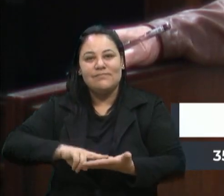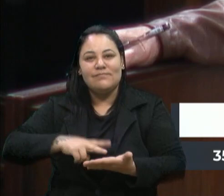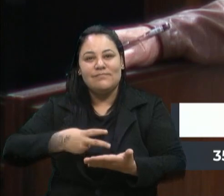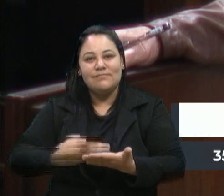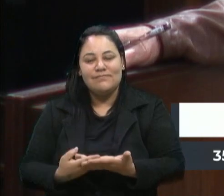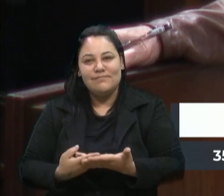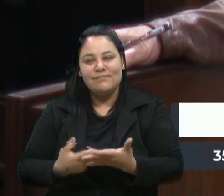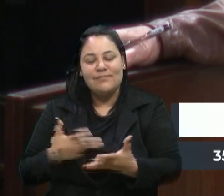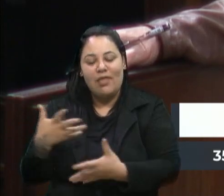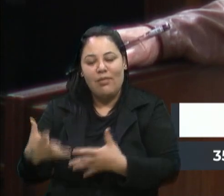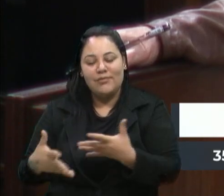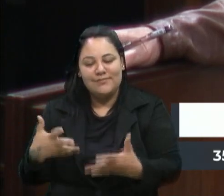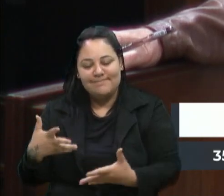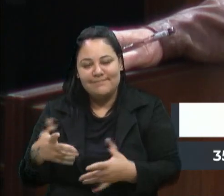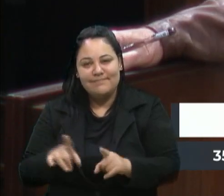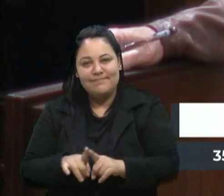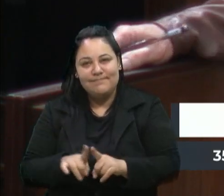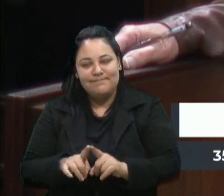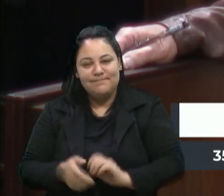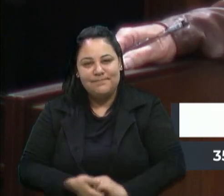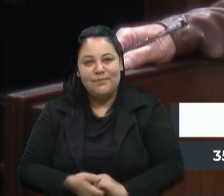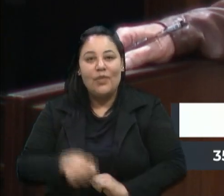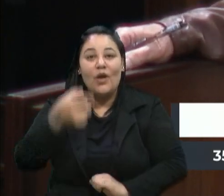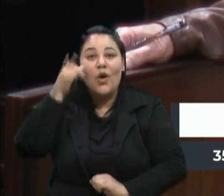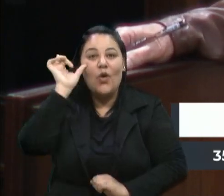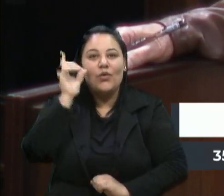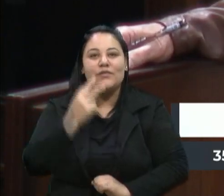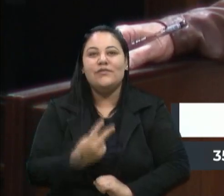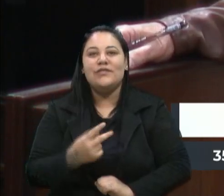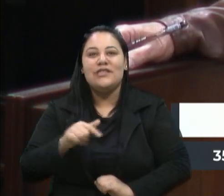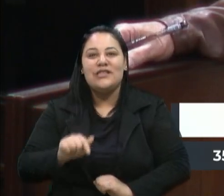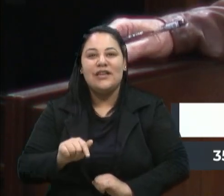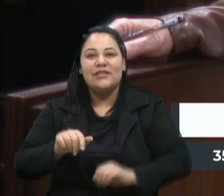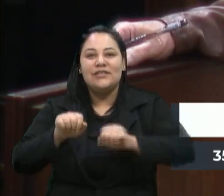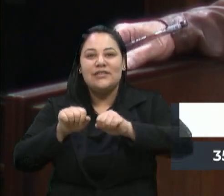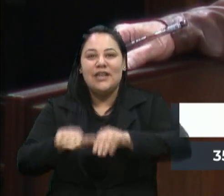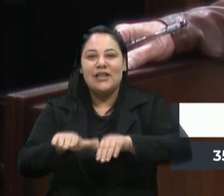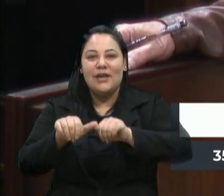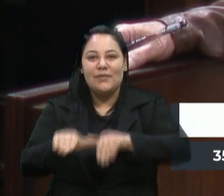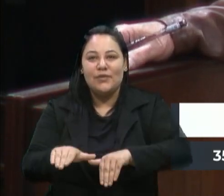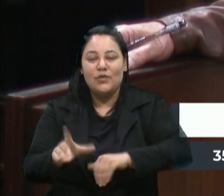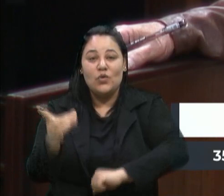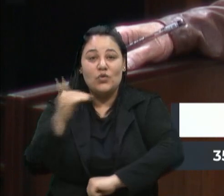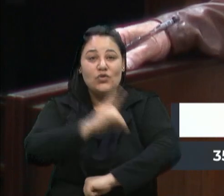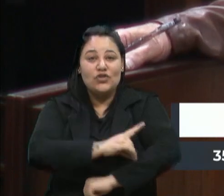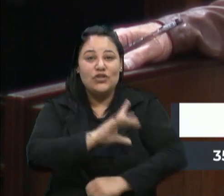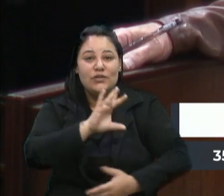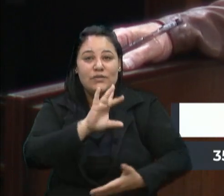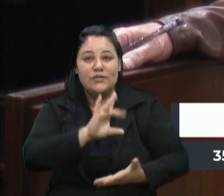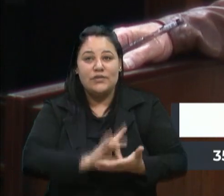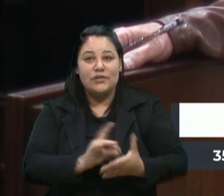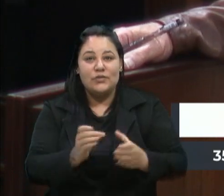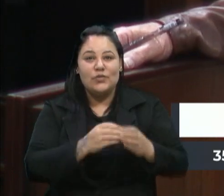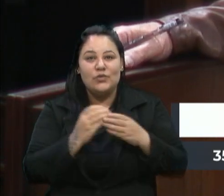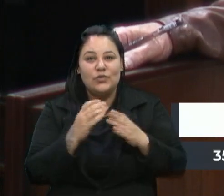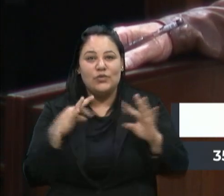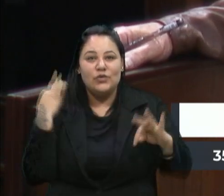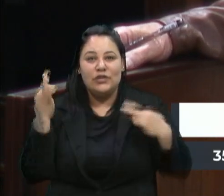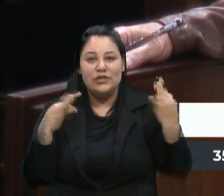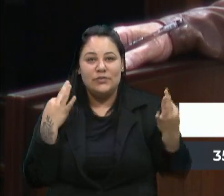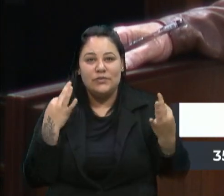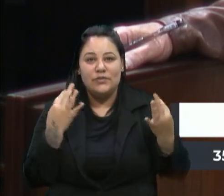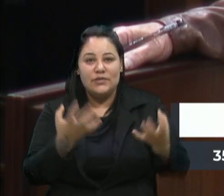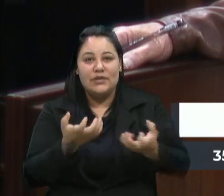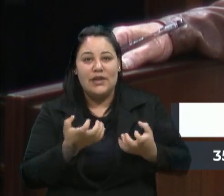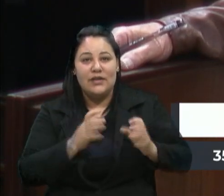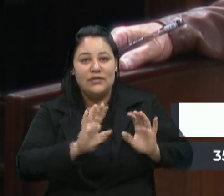de Libras. Ontem, dia 27 de setembro, foi Dia Mundial do Turismo. Quero deixar